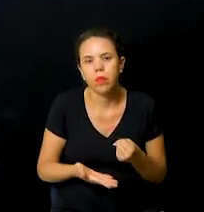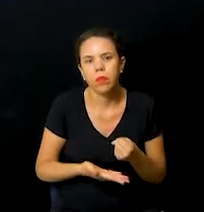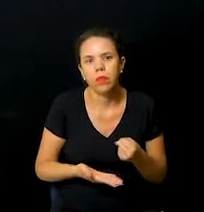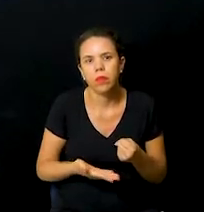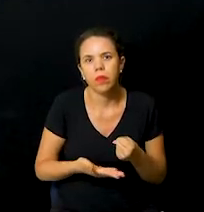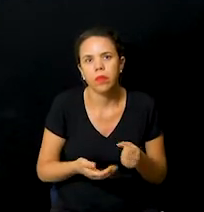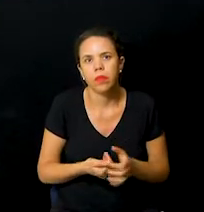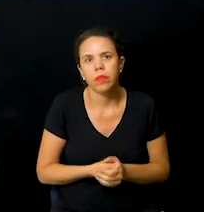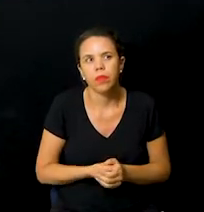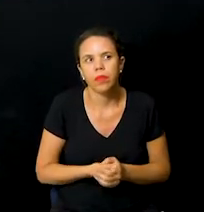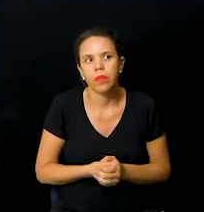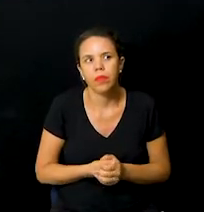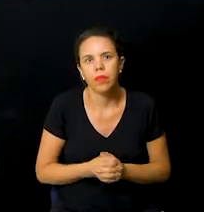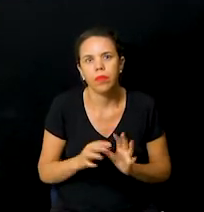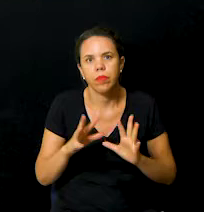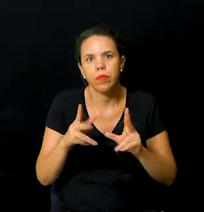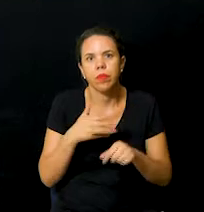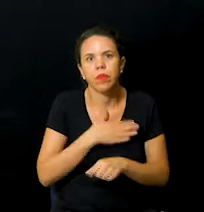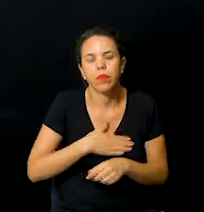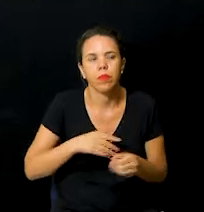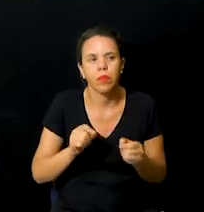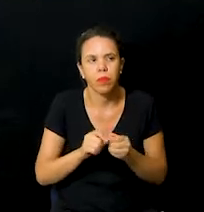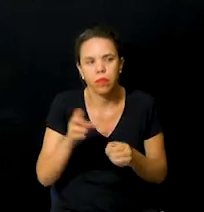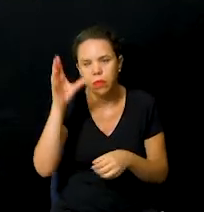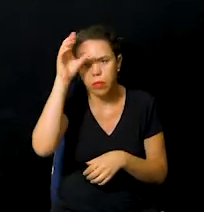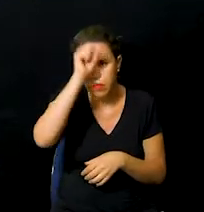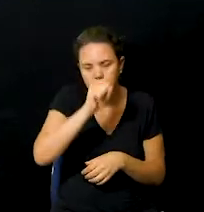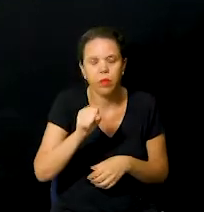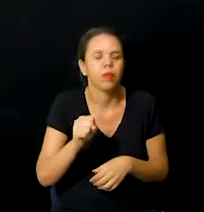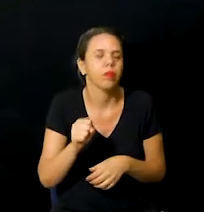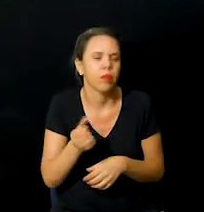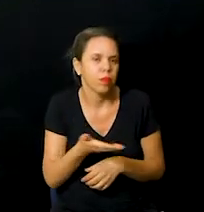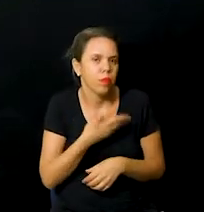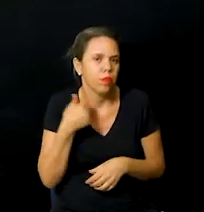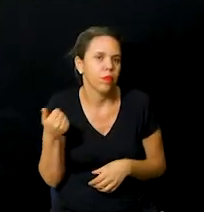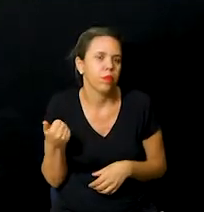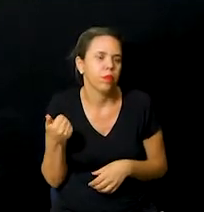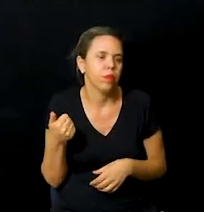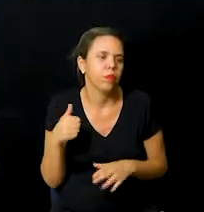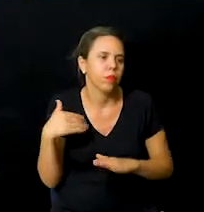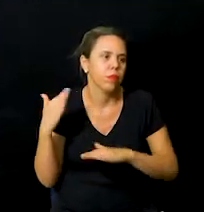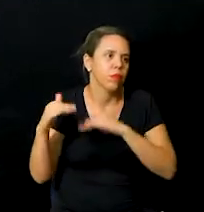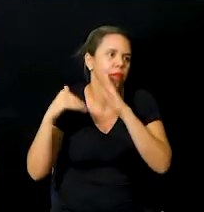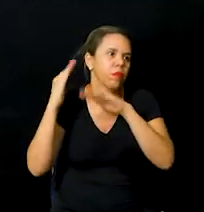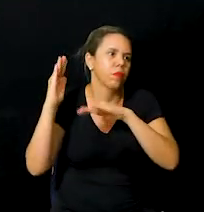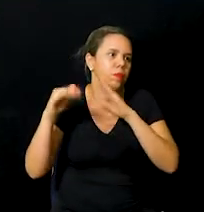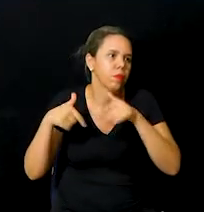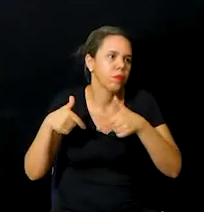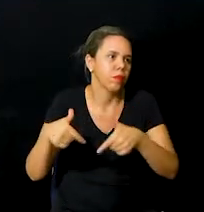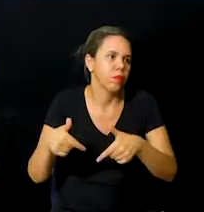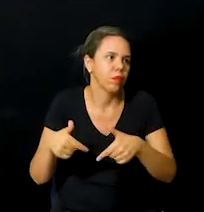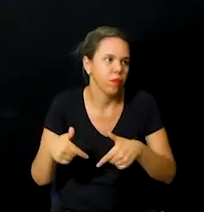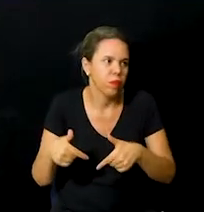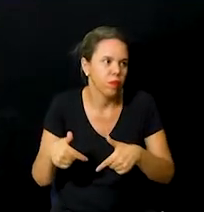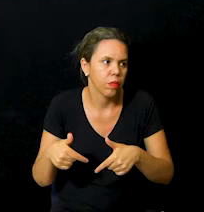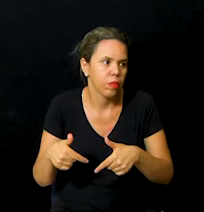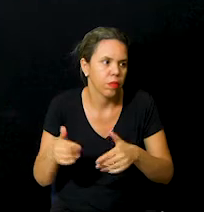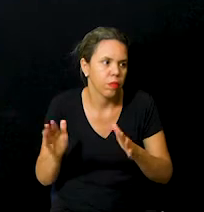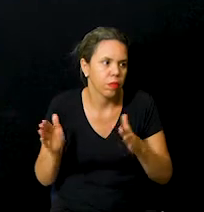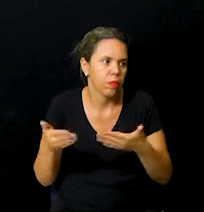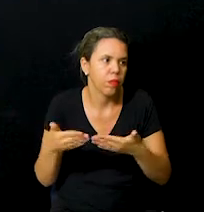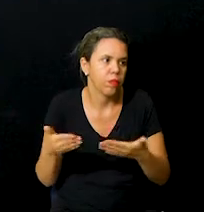e básicas, mas tudo que a gente gosta, a gente aprende de uma forma melhor, a gente se desempenha, a gente busca, a gente